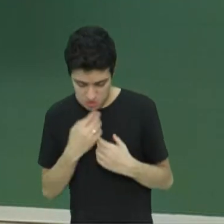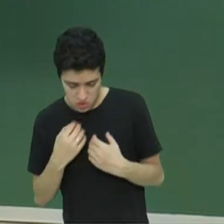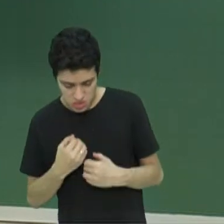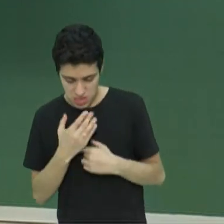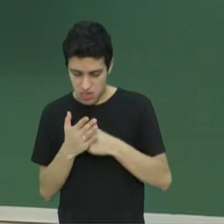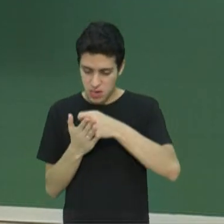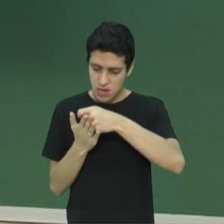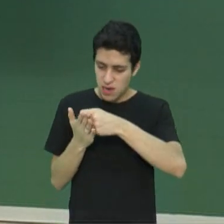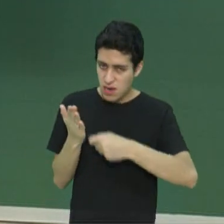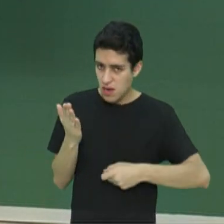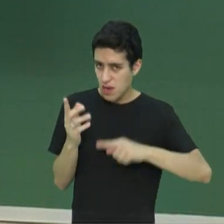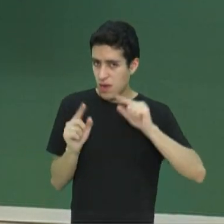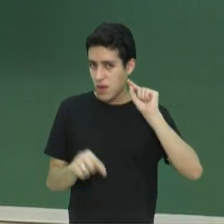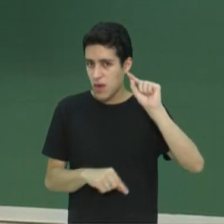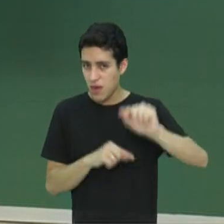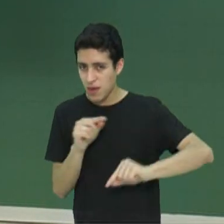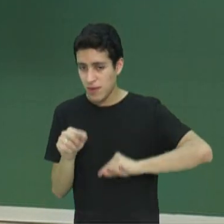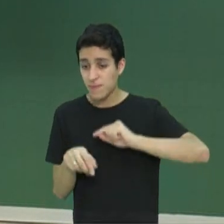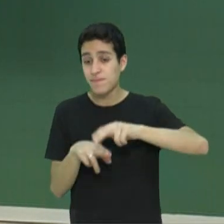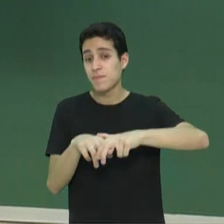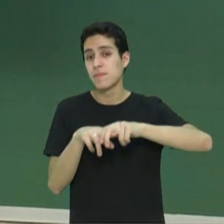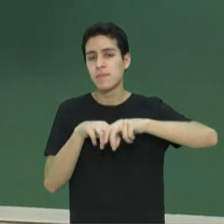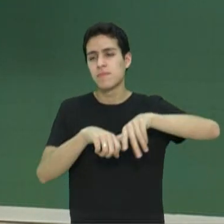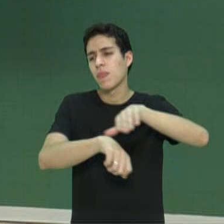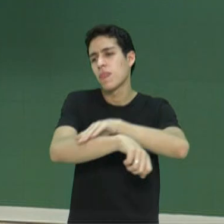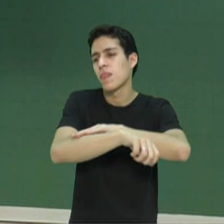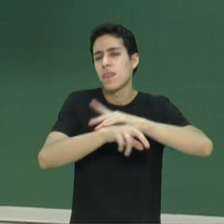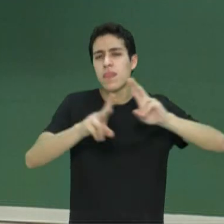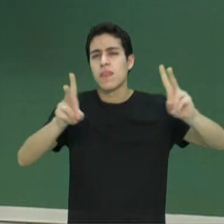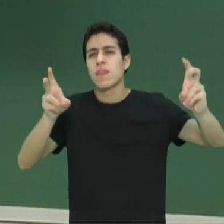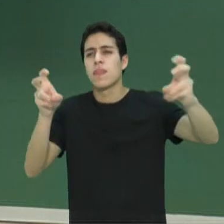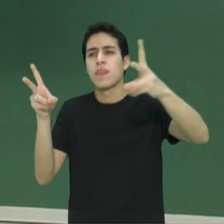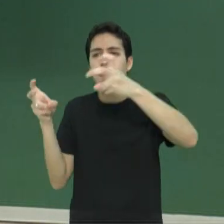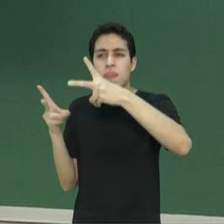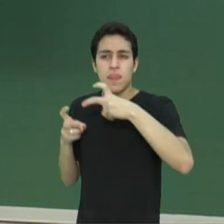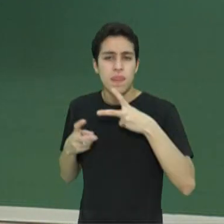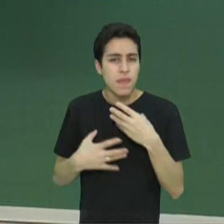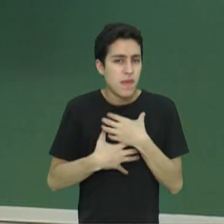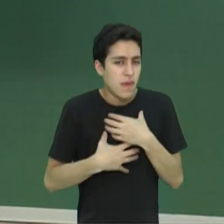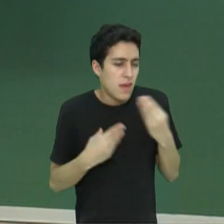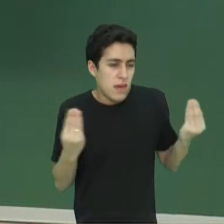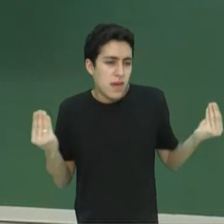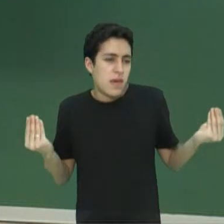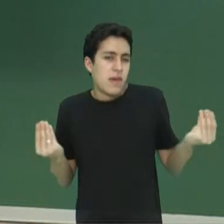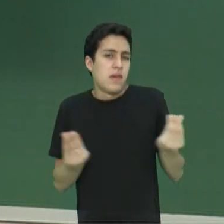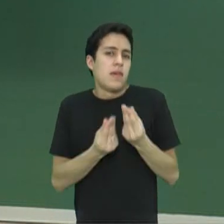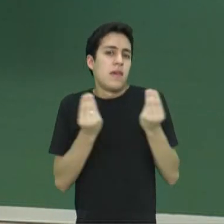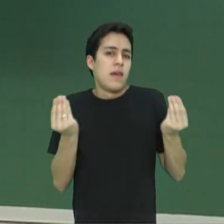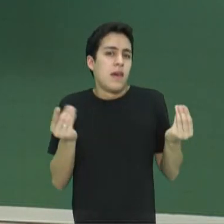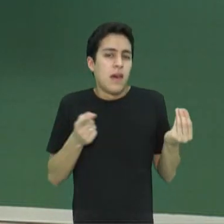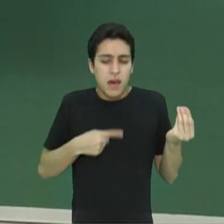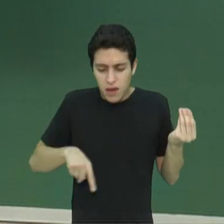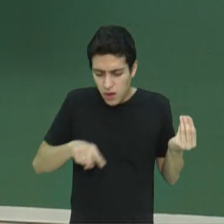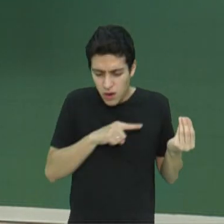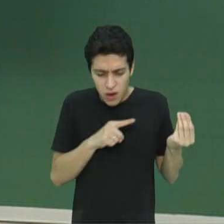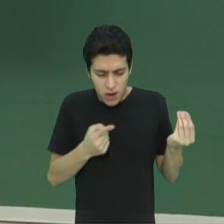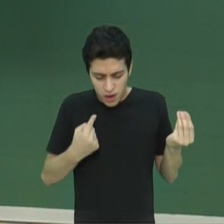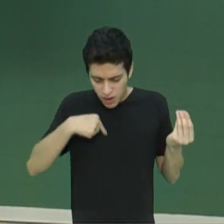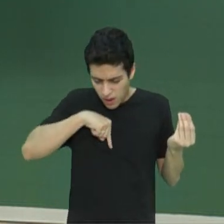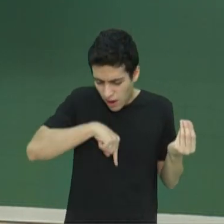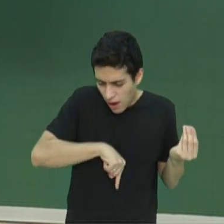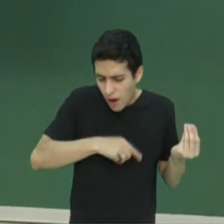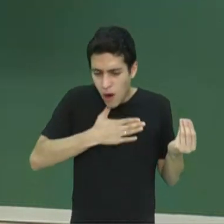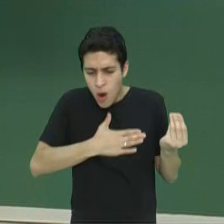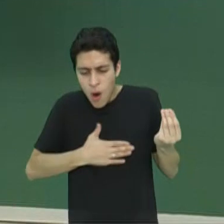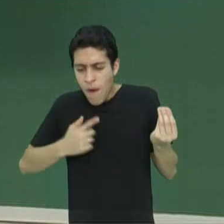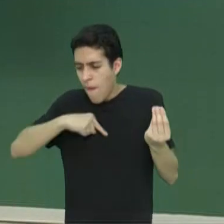é tirada da sensibilidade humana, dos nossos prazeres e